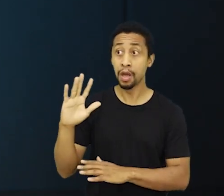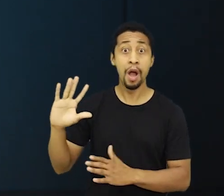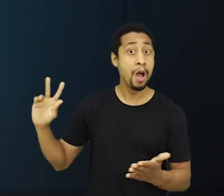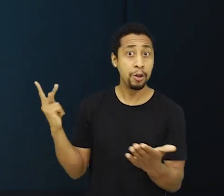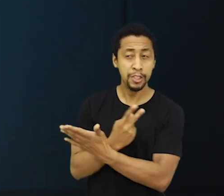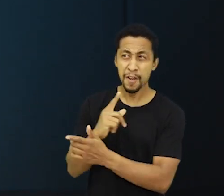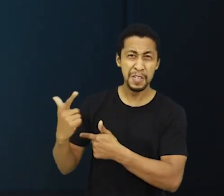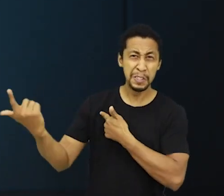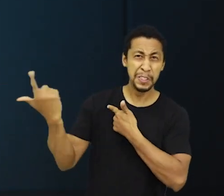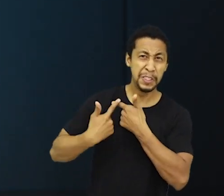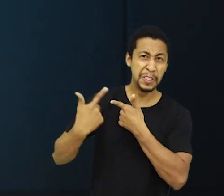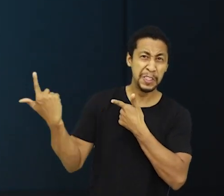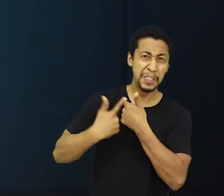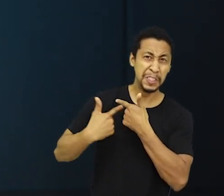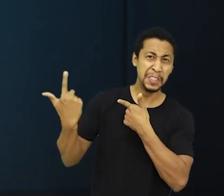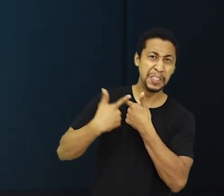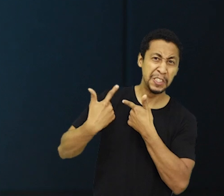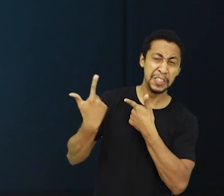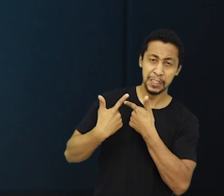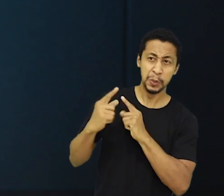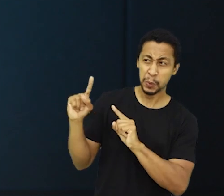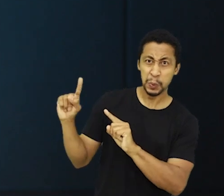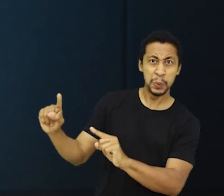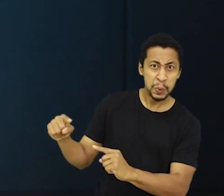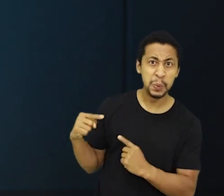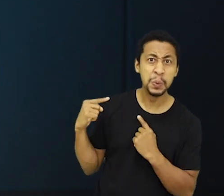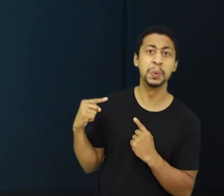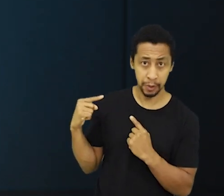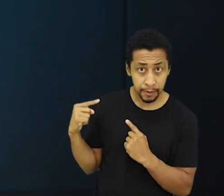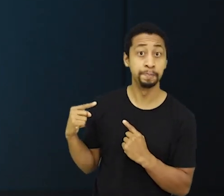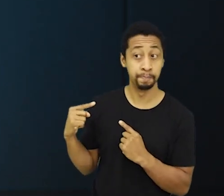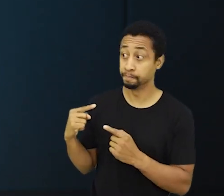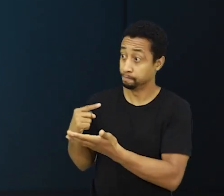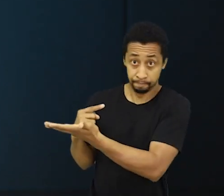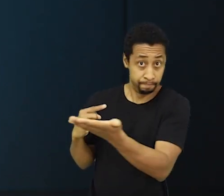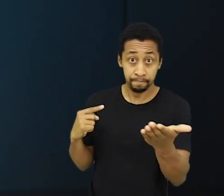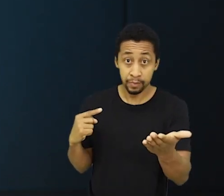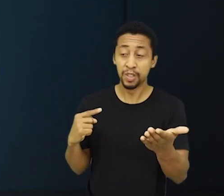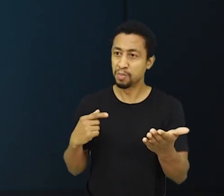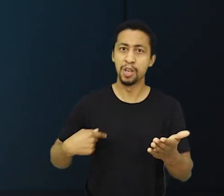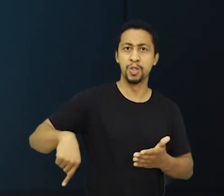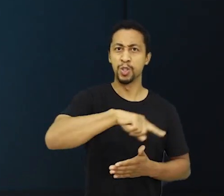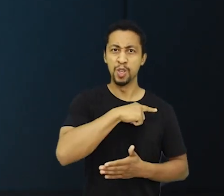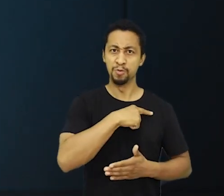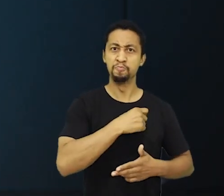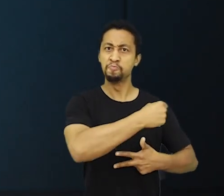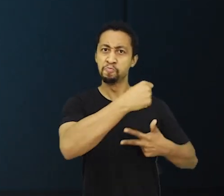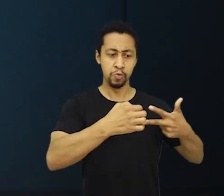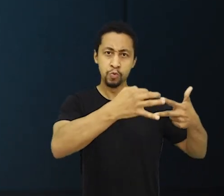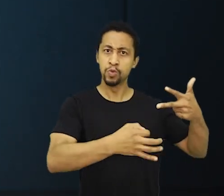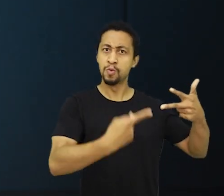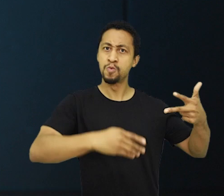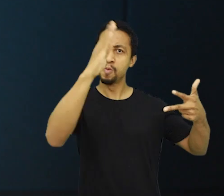a ameaça, né, do ato institucional, o Poder Judiciário brasileiro manifestou-se